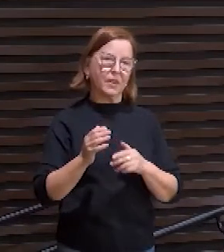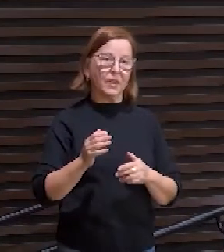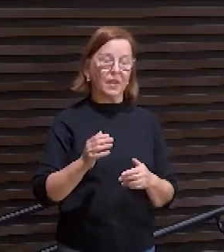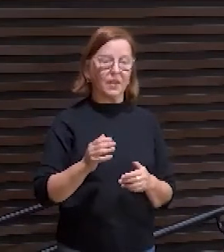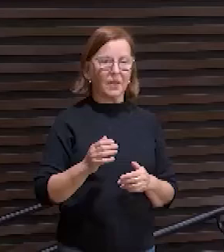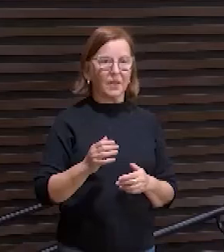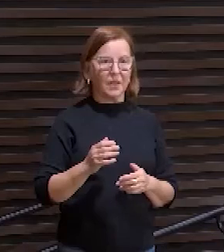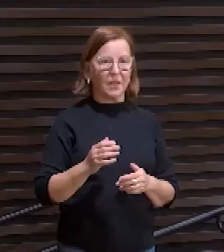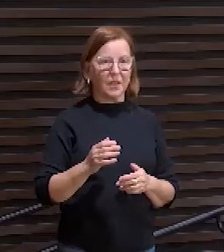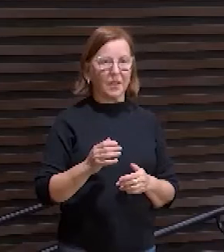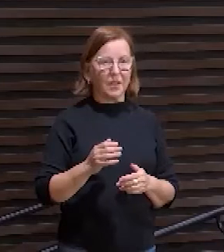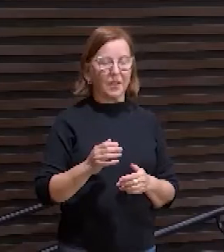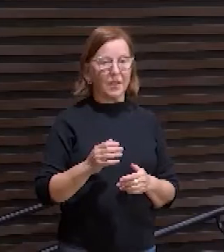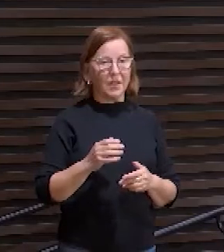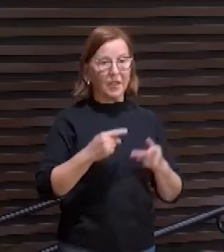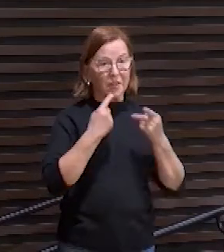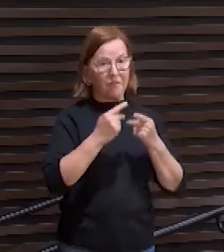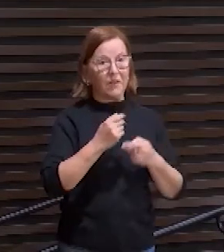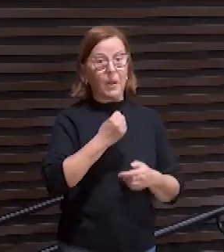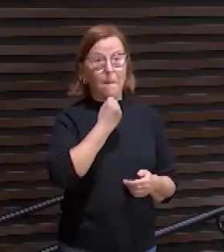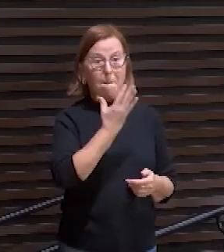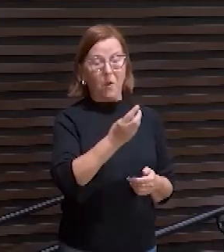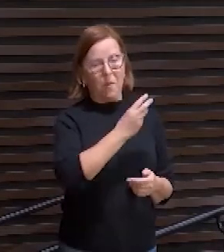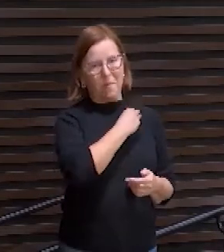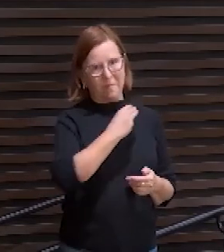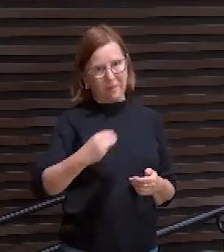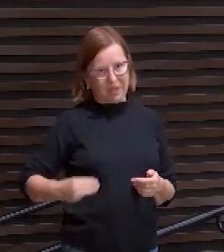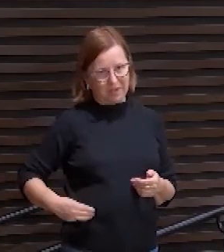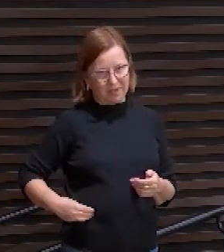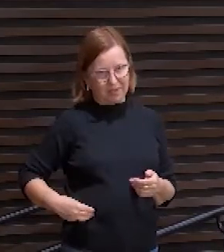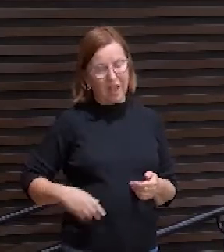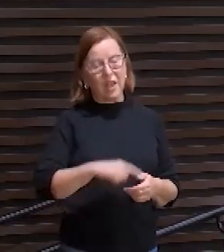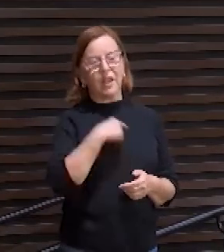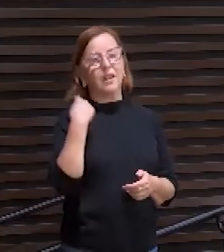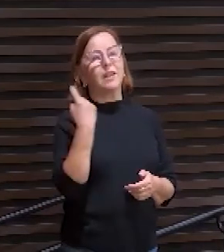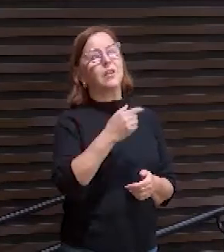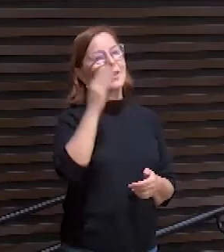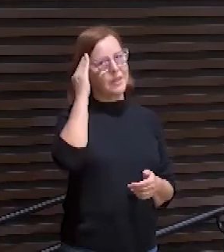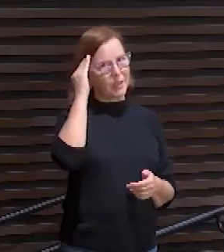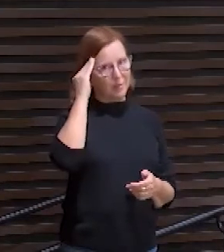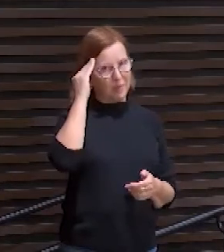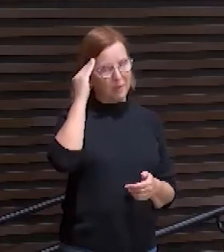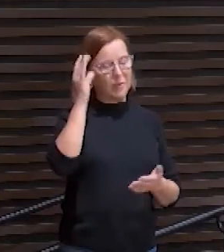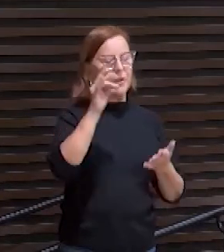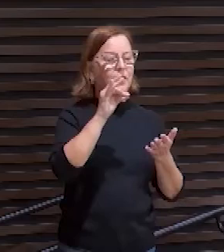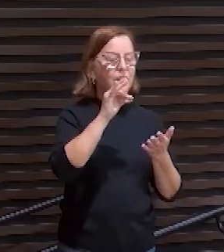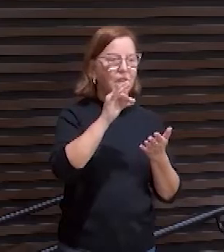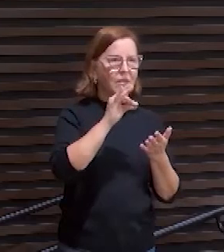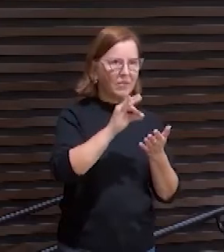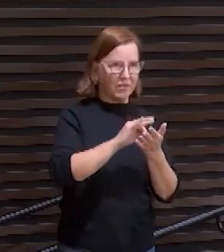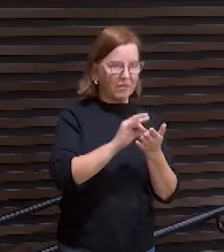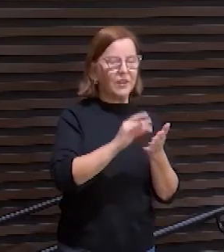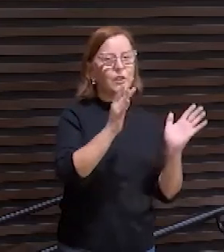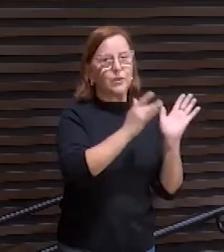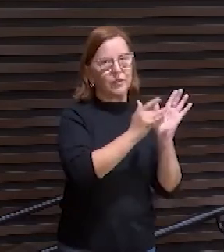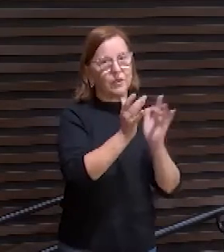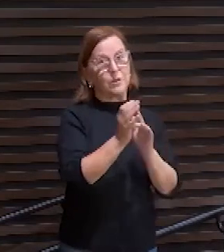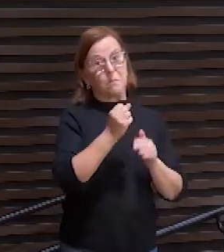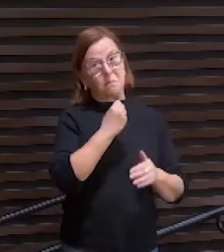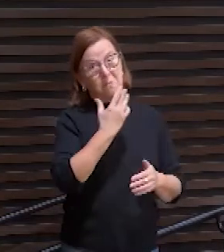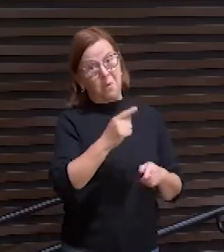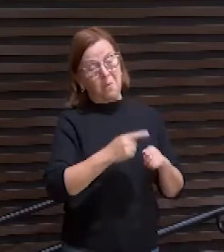como bom mestre. Nós sabemos que Jesus é de fato bom. Ele é o próprio